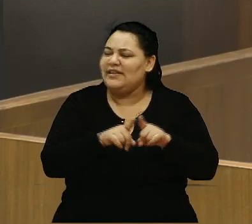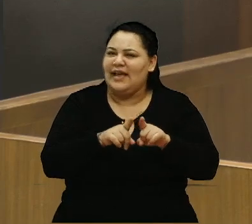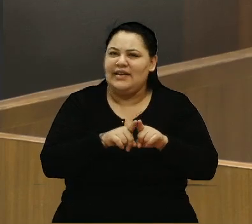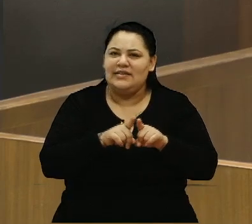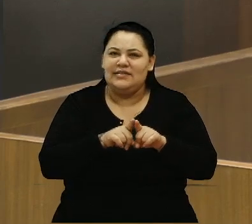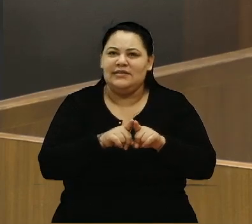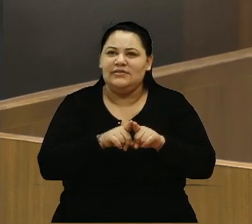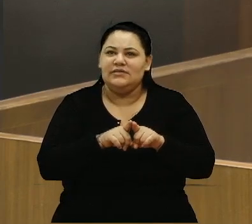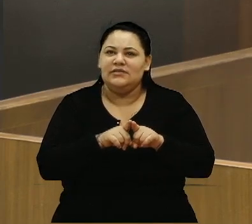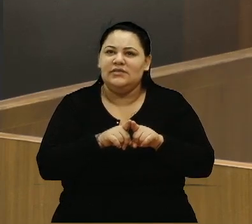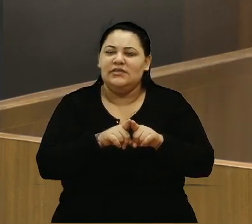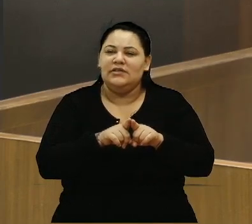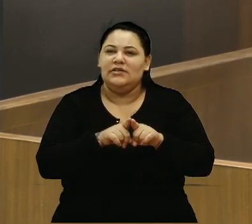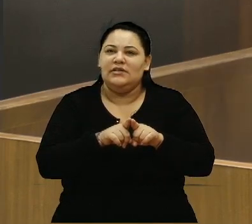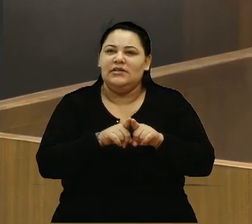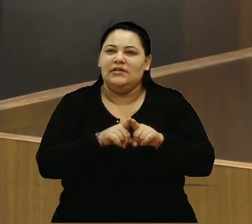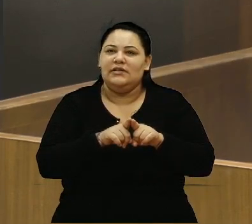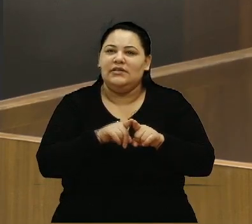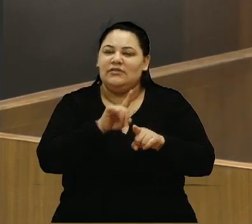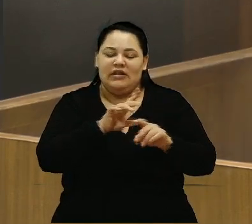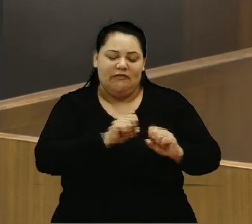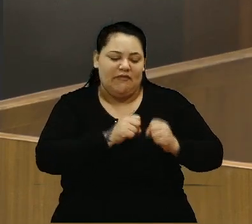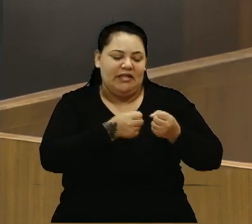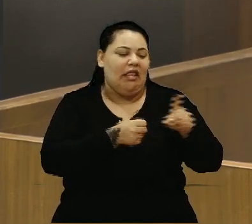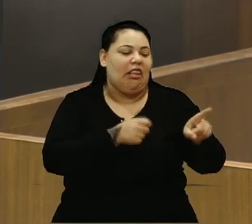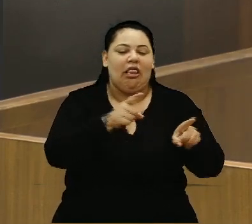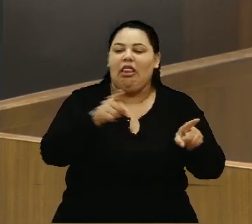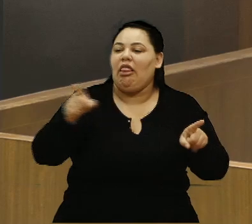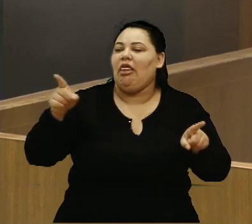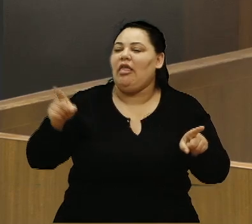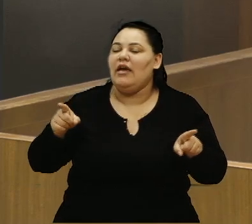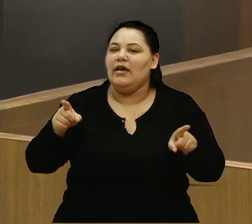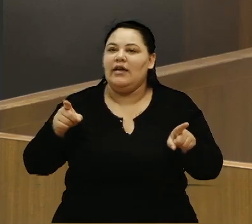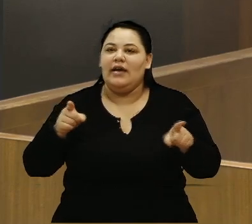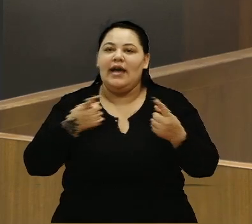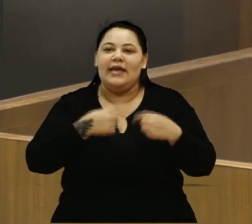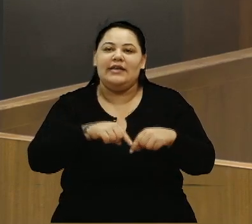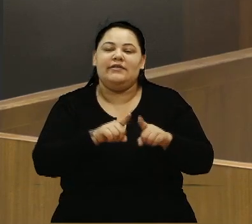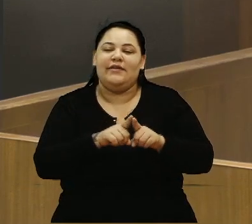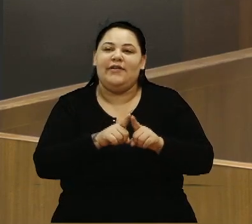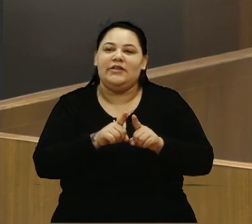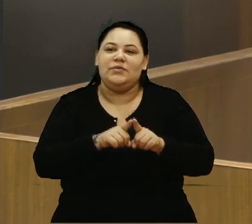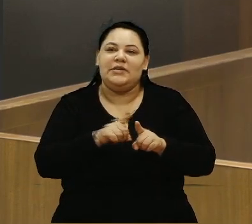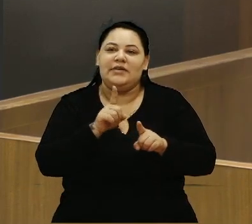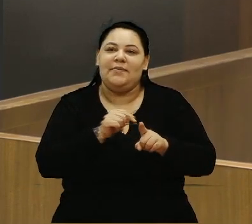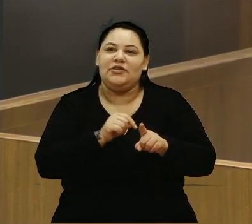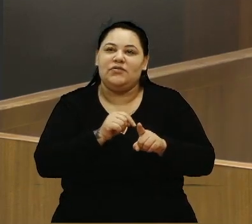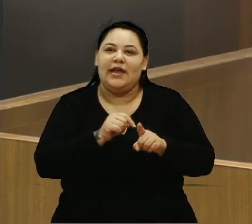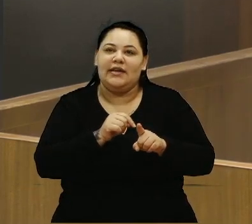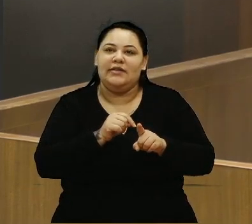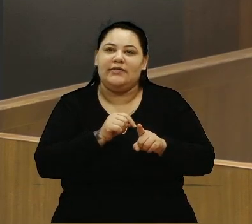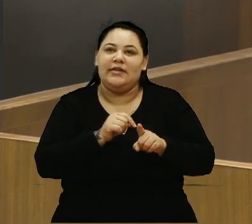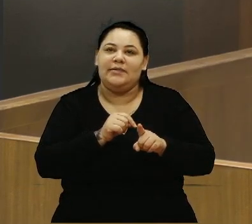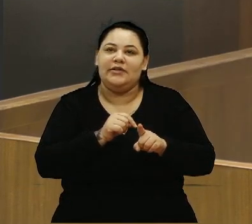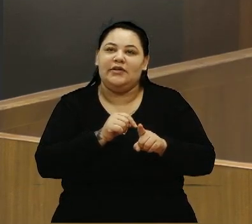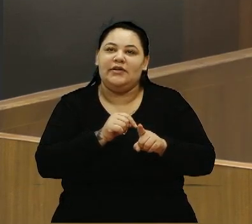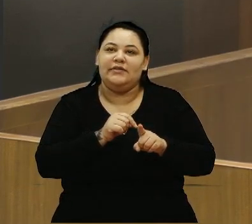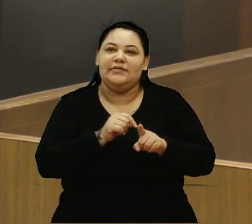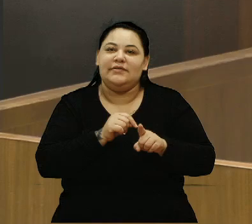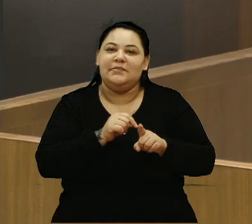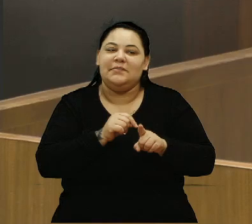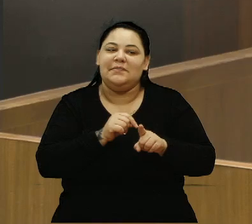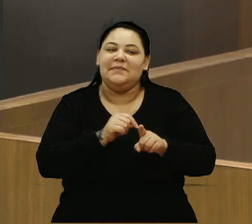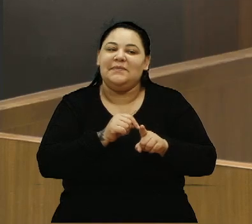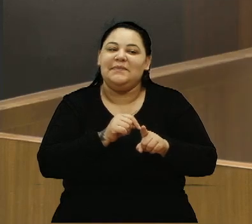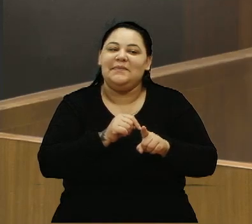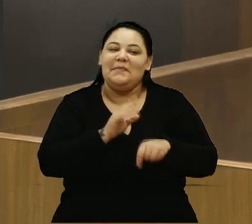não é vir aqui defender Pedro, Paulo, Maria ou João. Não, é falar a verdade. E para mim, o que mais importa, senhoras